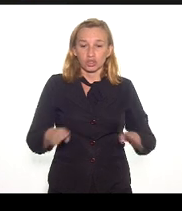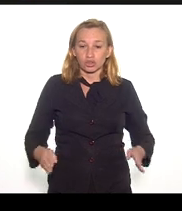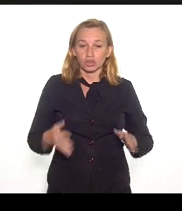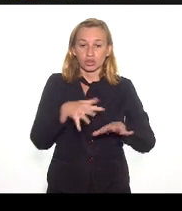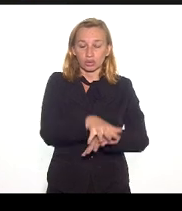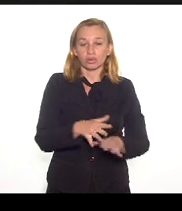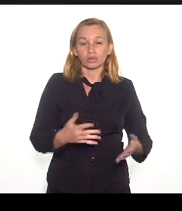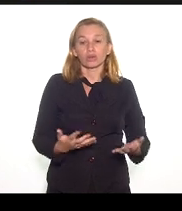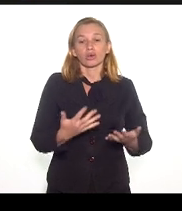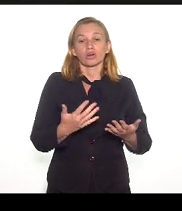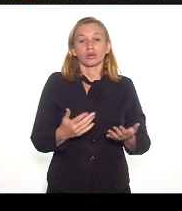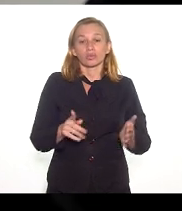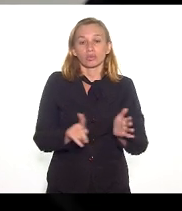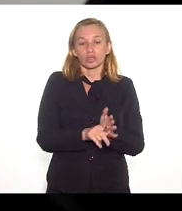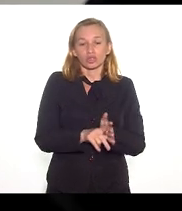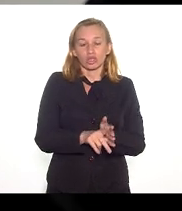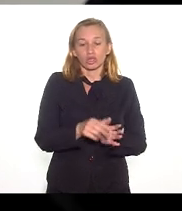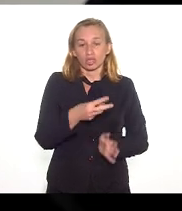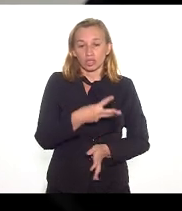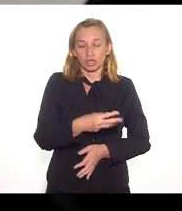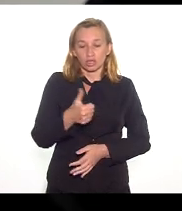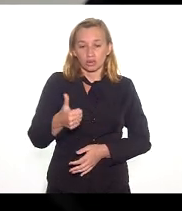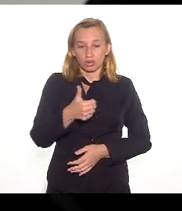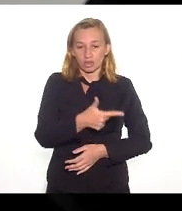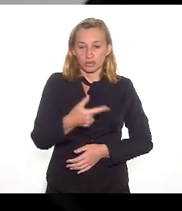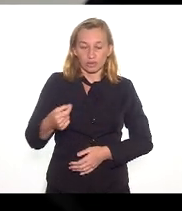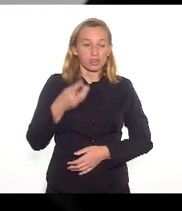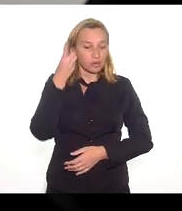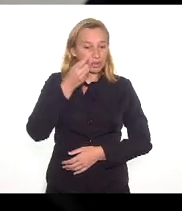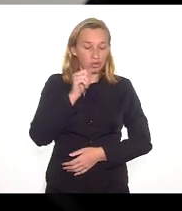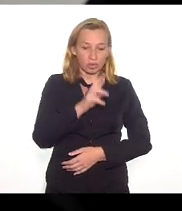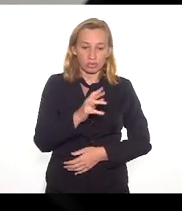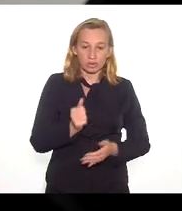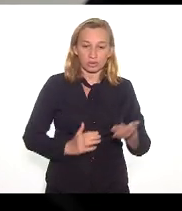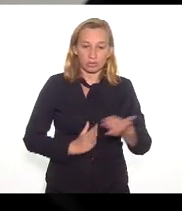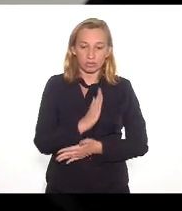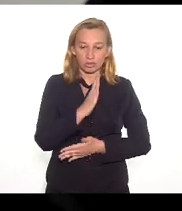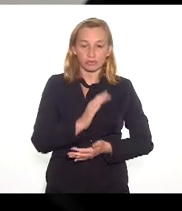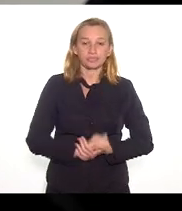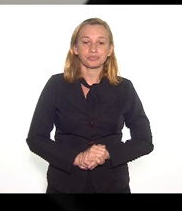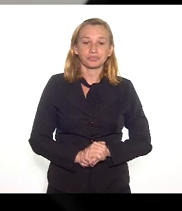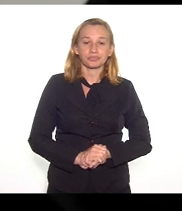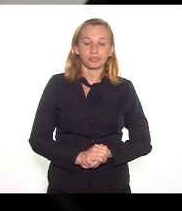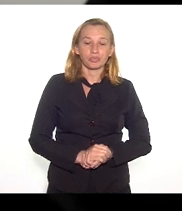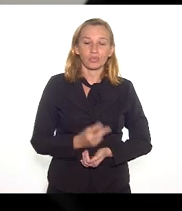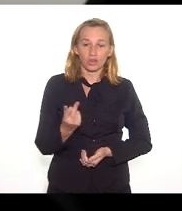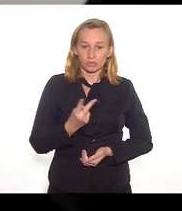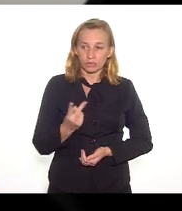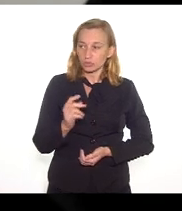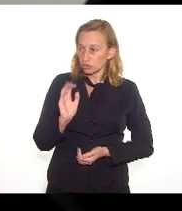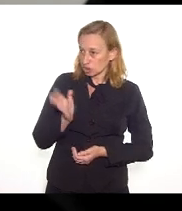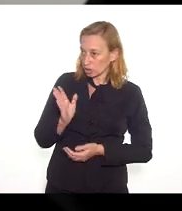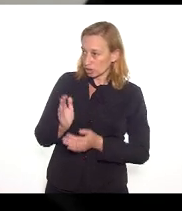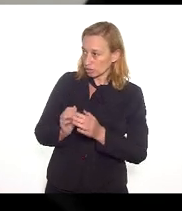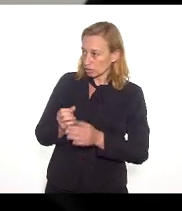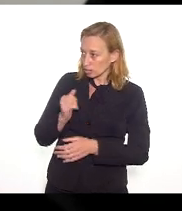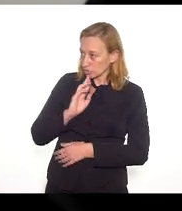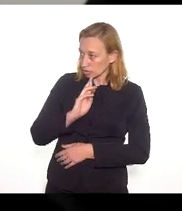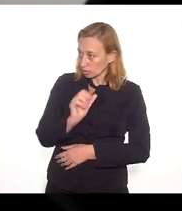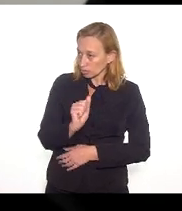lei 3106 de 20, que institui deputado Rodrigo Amorim. Senhores que aprovam a lei, como estão aprovados. Esses dois foram, tá, ô